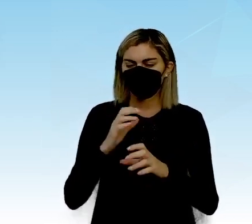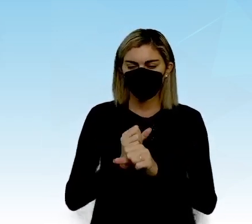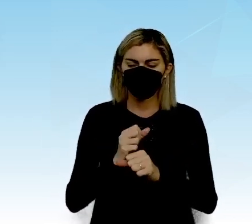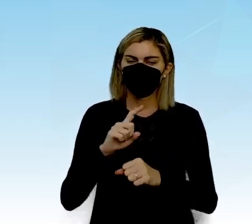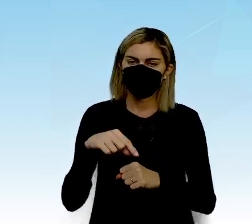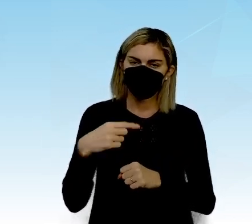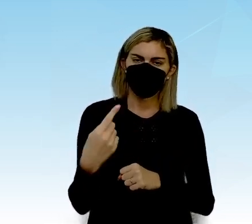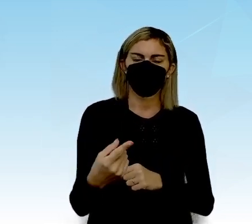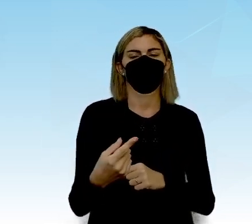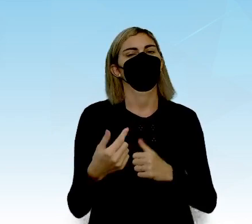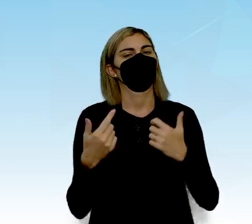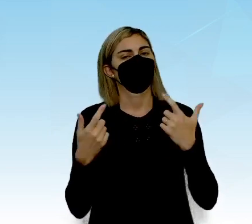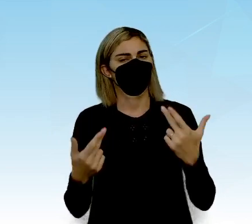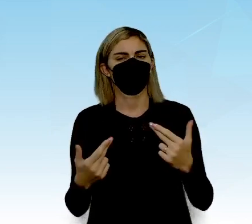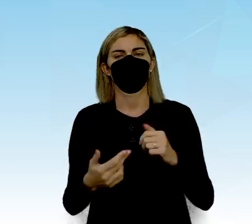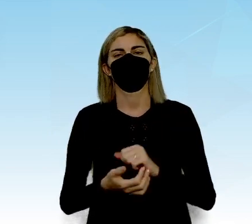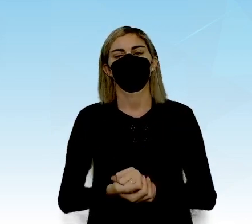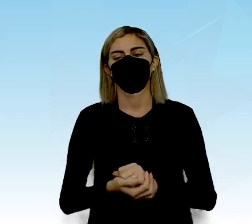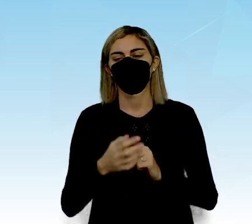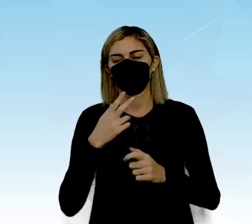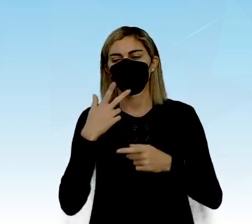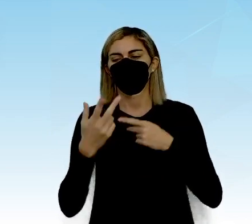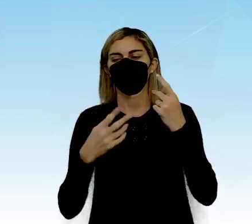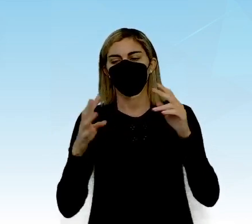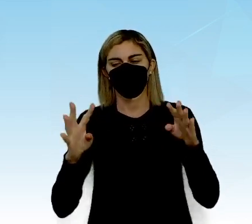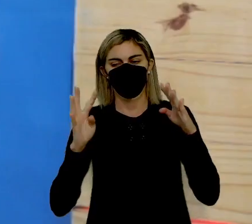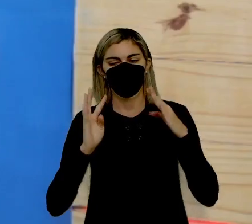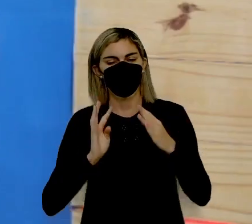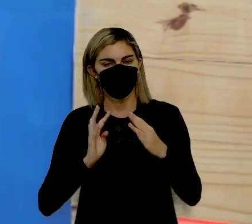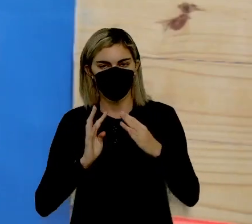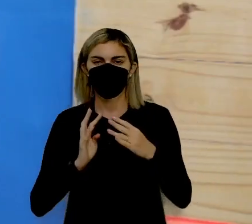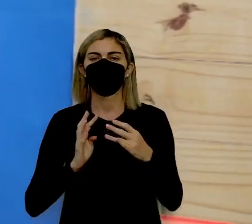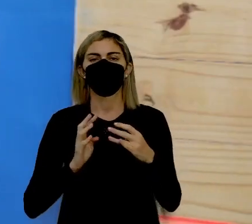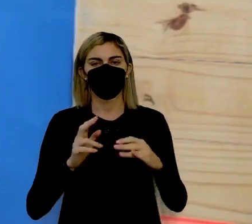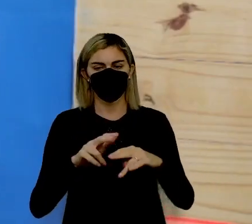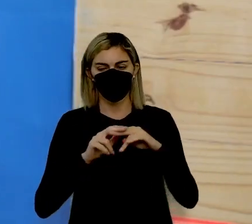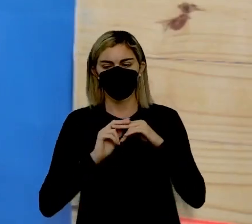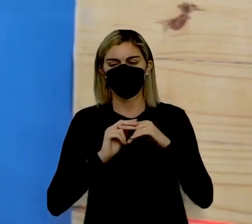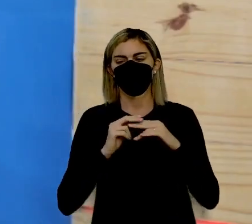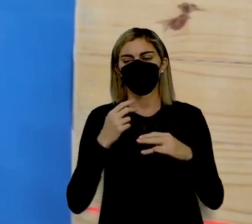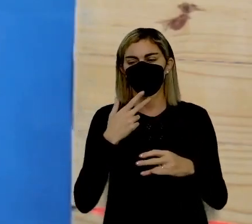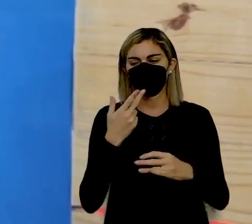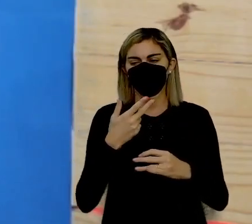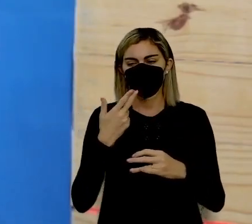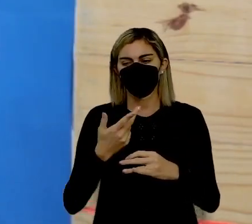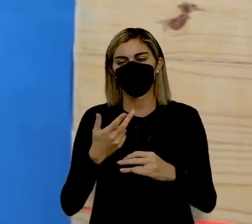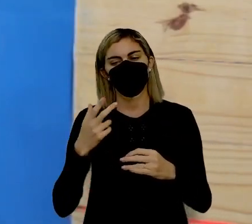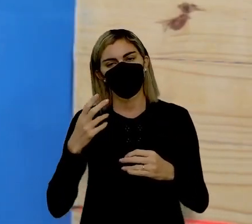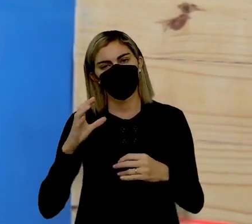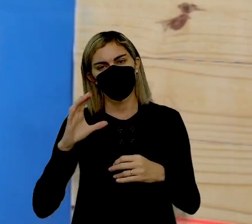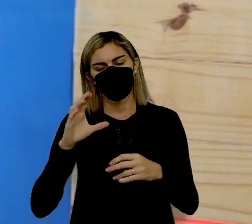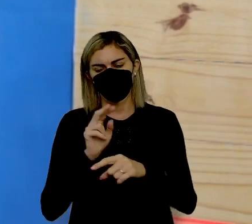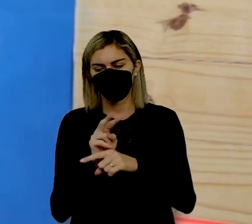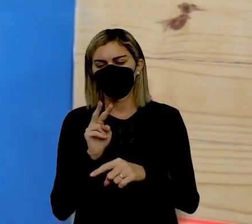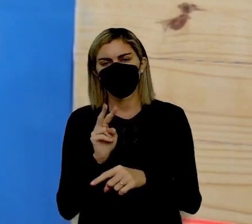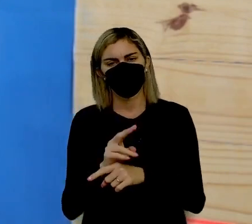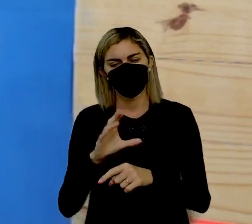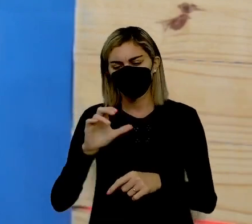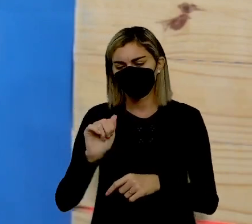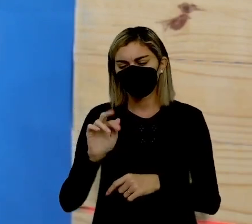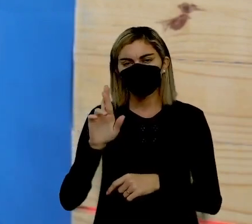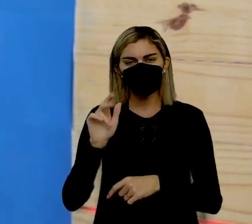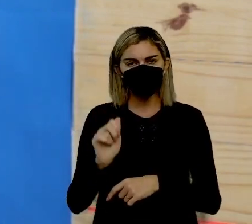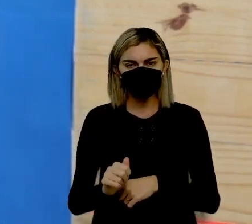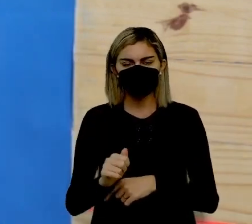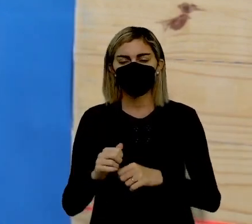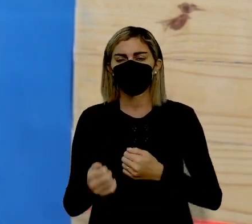carga depois. É por isso que se fala, olha para mim, povo de Deus, é o princípio da conservação da carga.